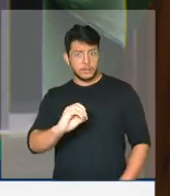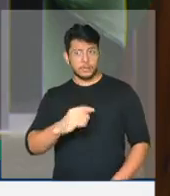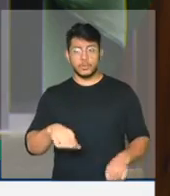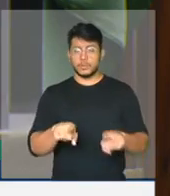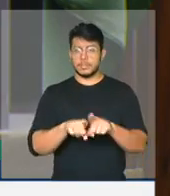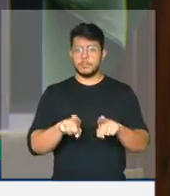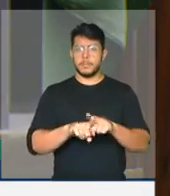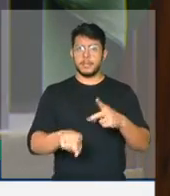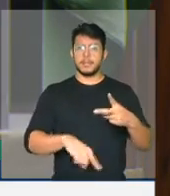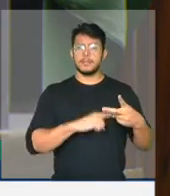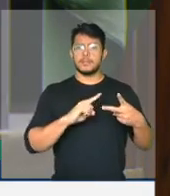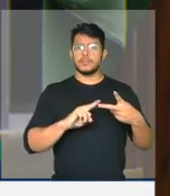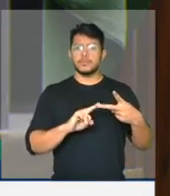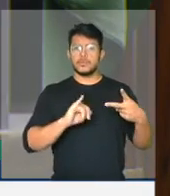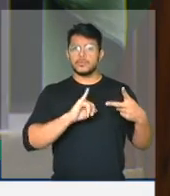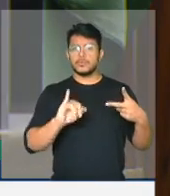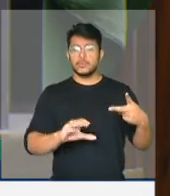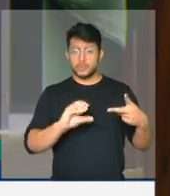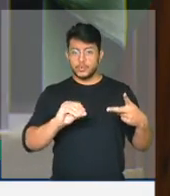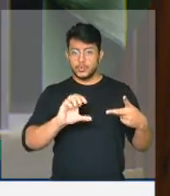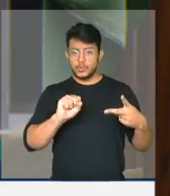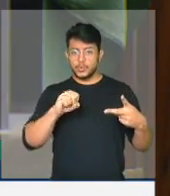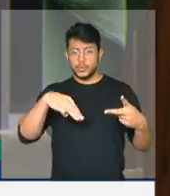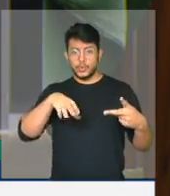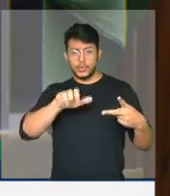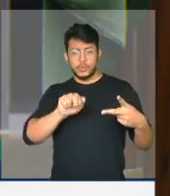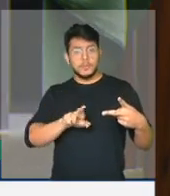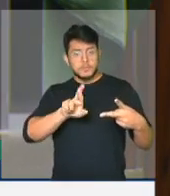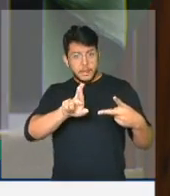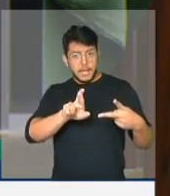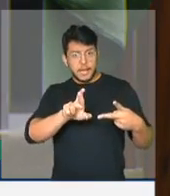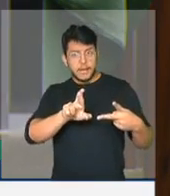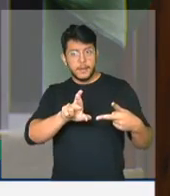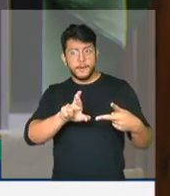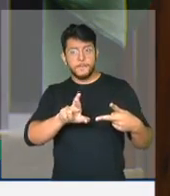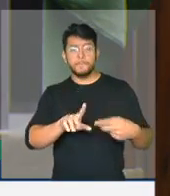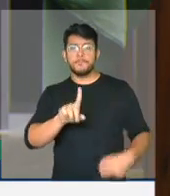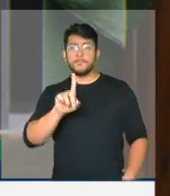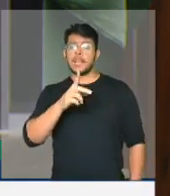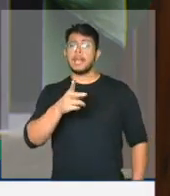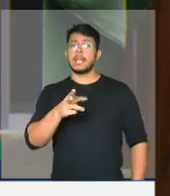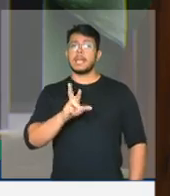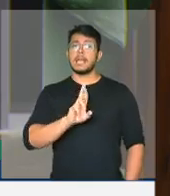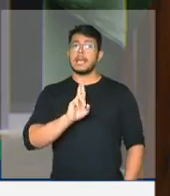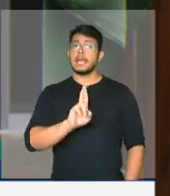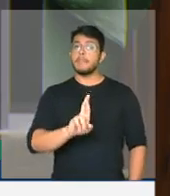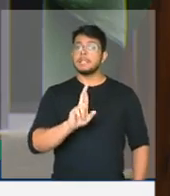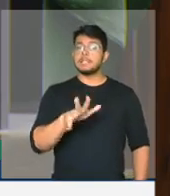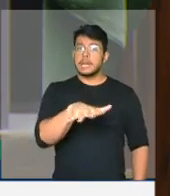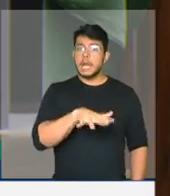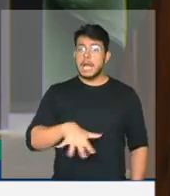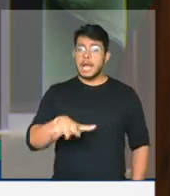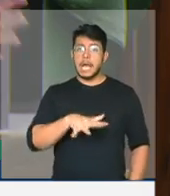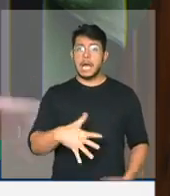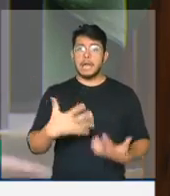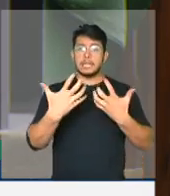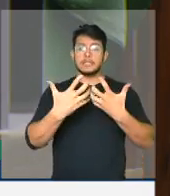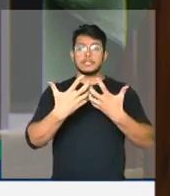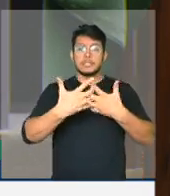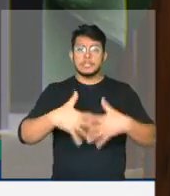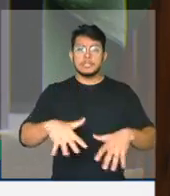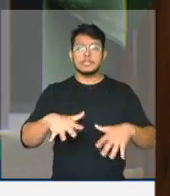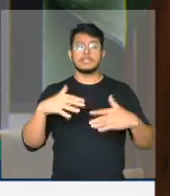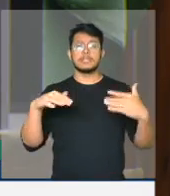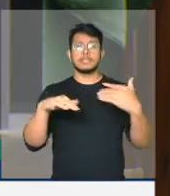Josmar, que é representante do setor de transporte da área patronal no município de Ponta Grossa que